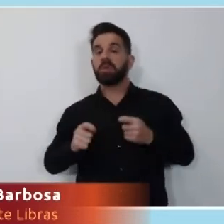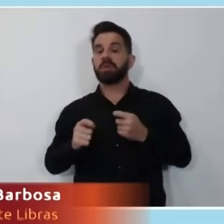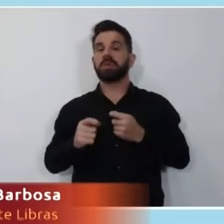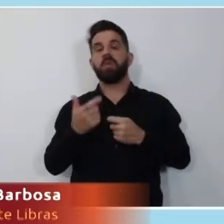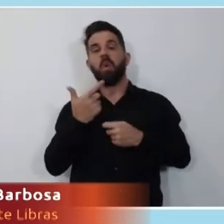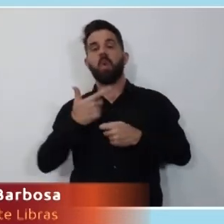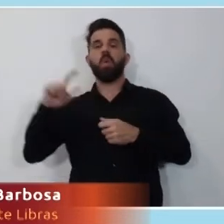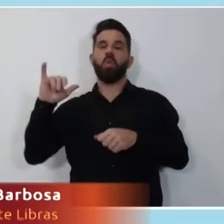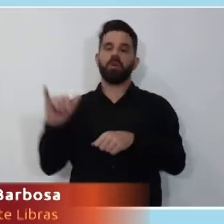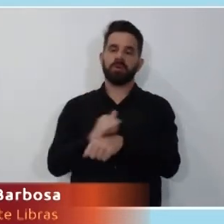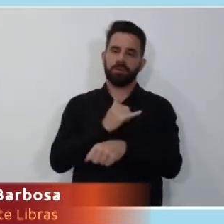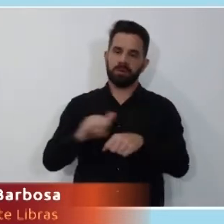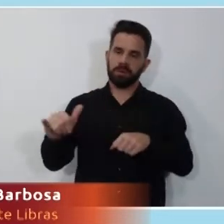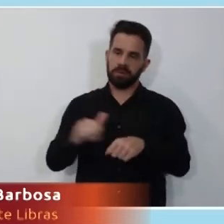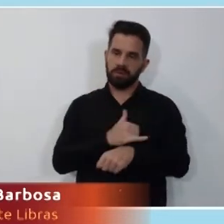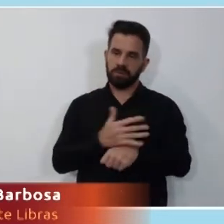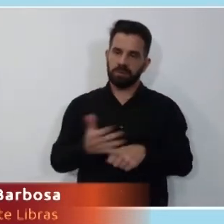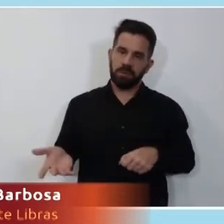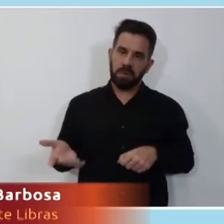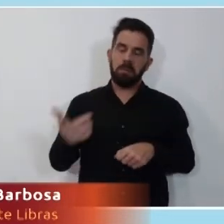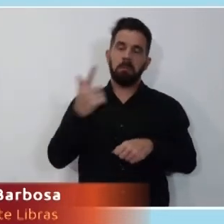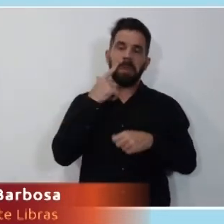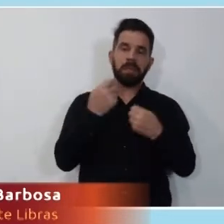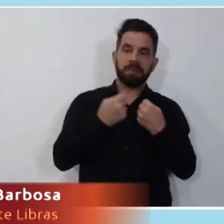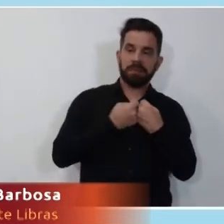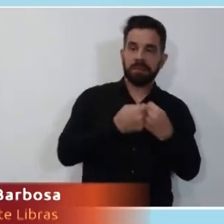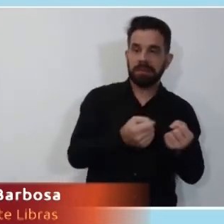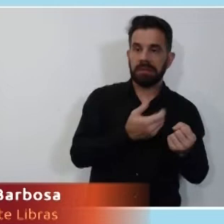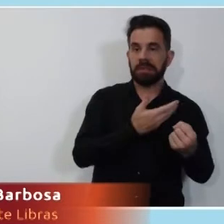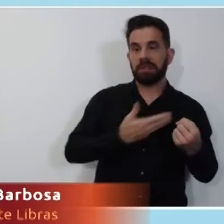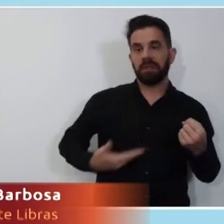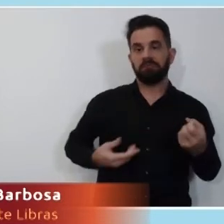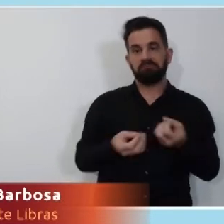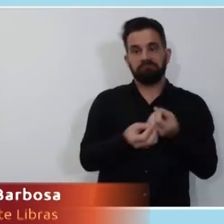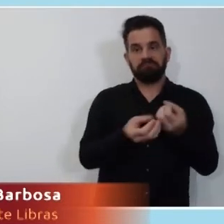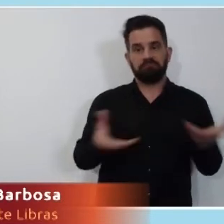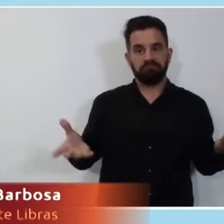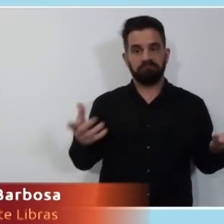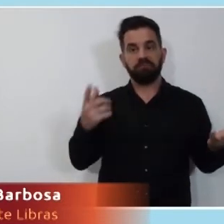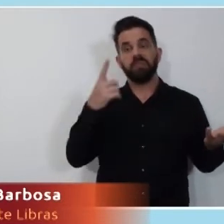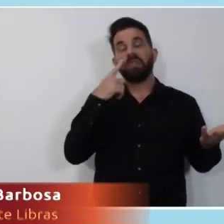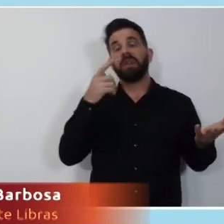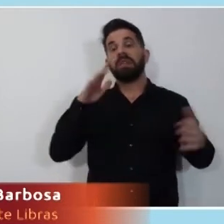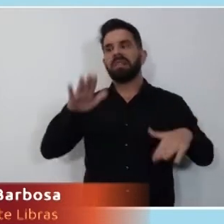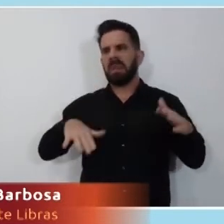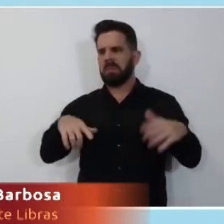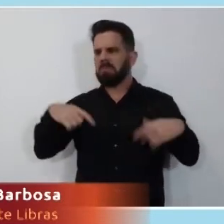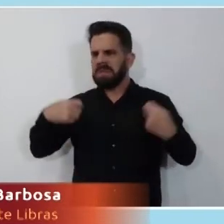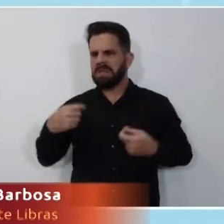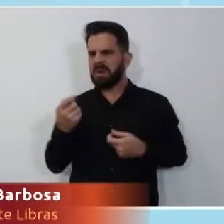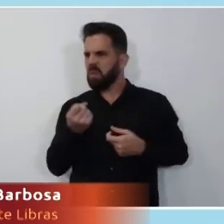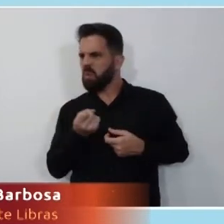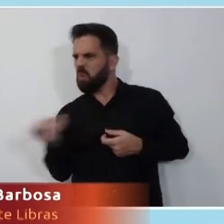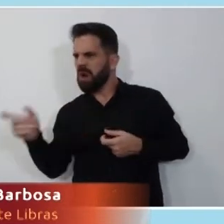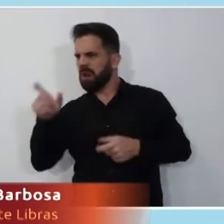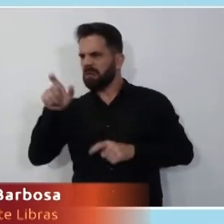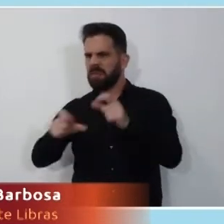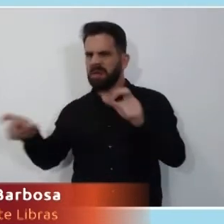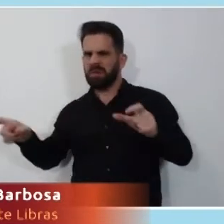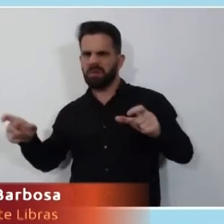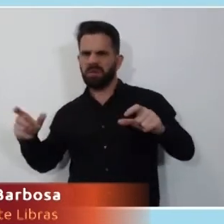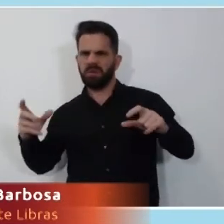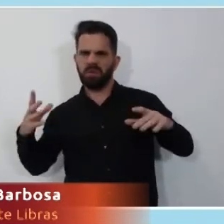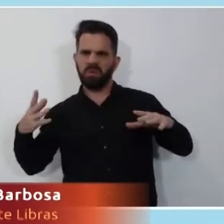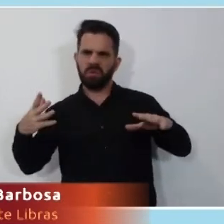talvez trocar o paradigma do transporte coletivo hoje só dependa da quantidade de passageiros transportados e pensar